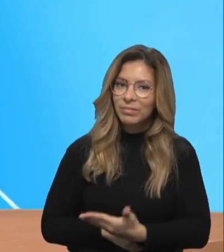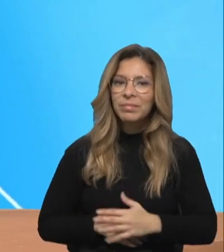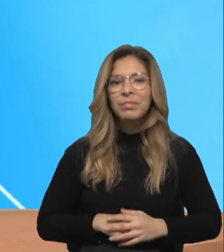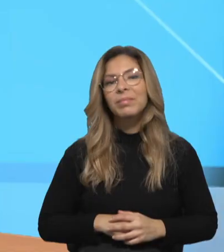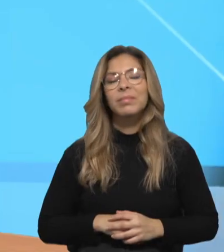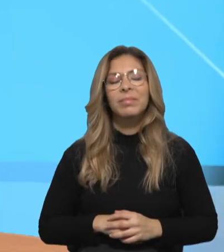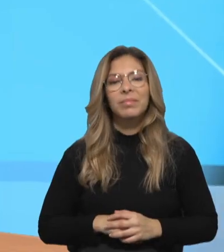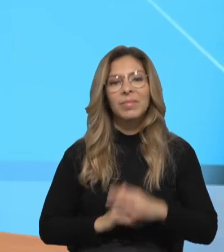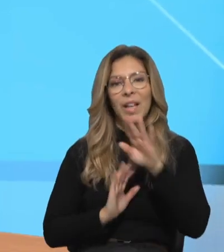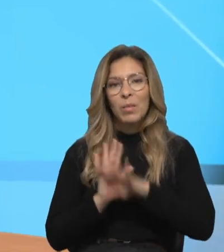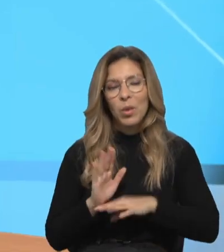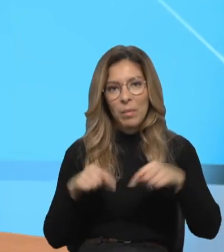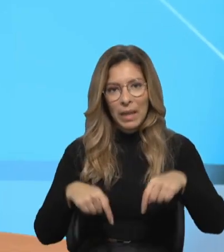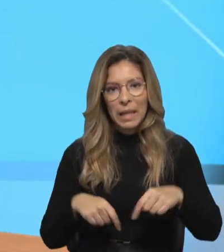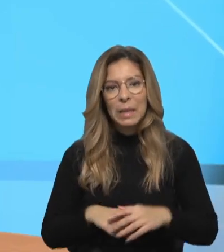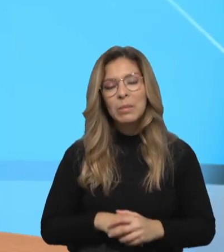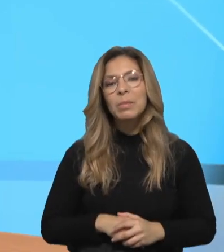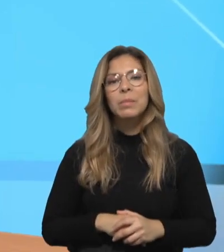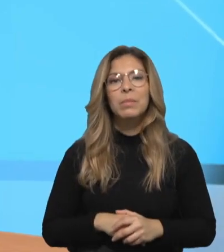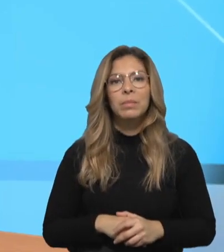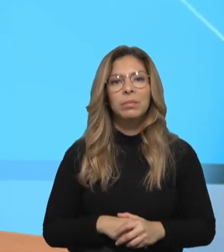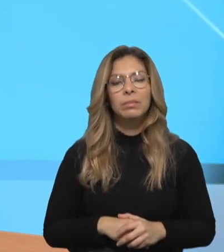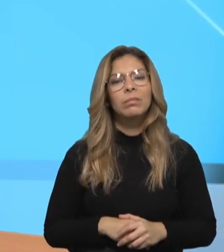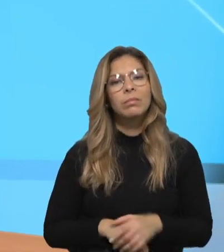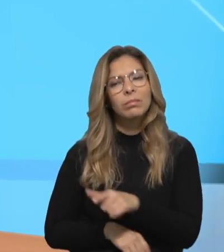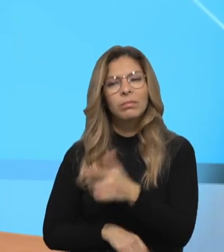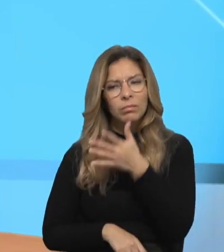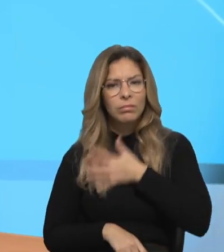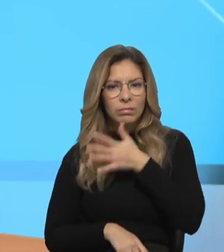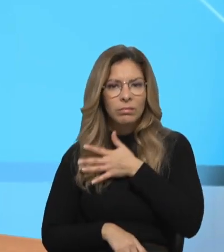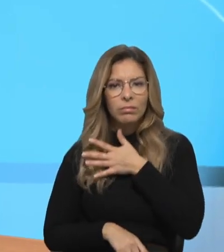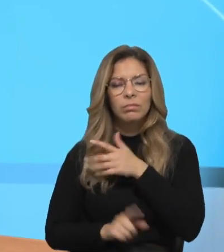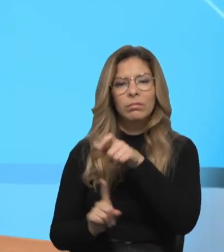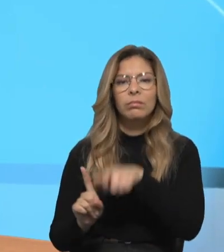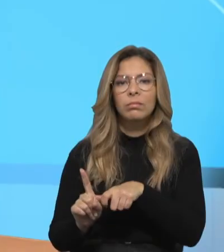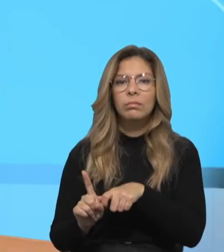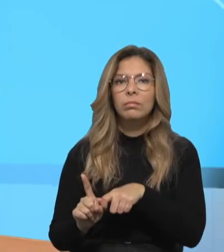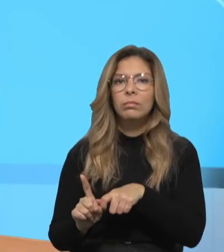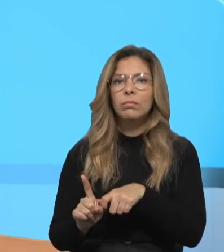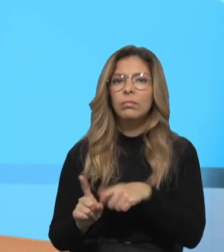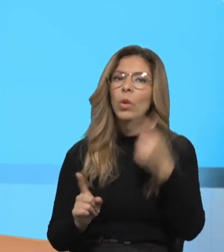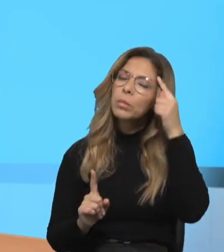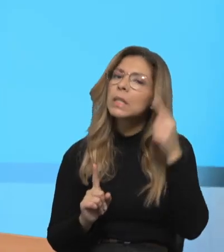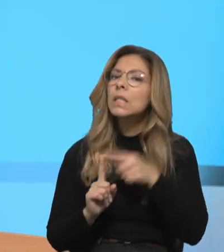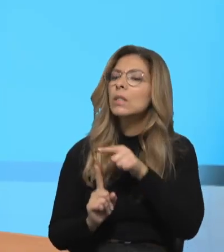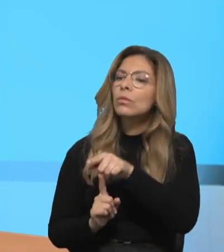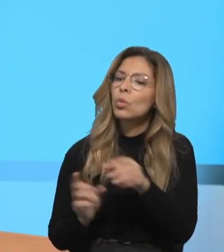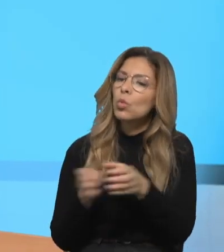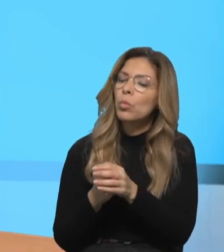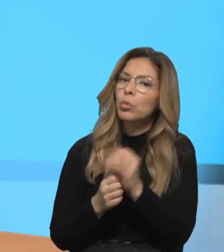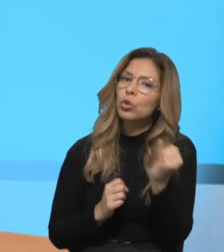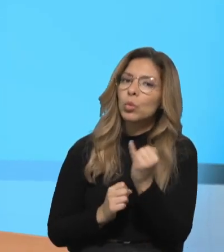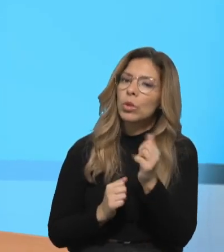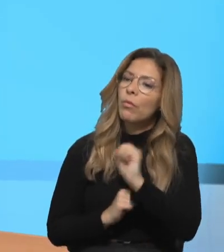no programa Eclésia e pedia que partilhasse com quem nos vê e ouve os objetivos desta organização, o